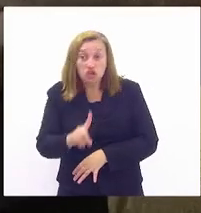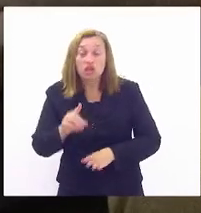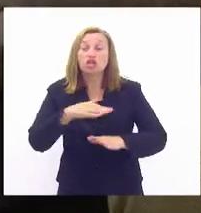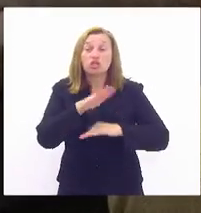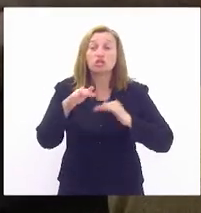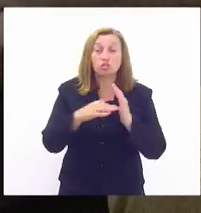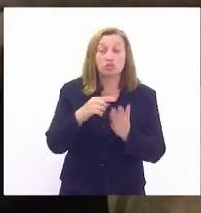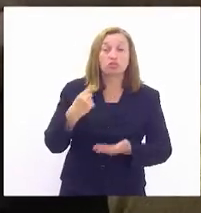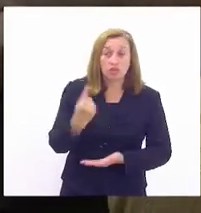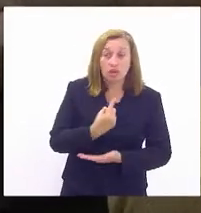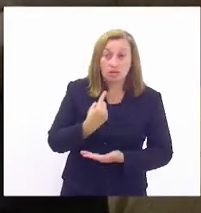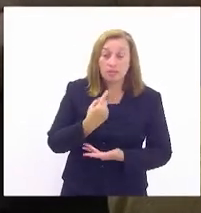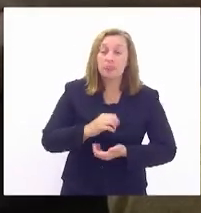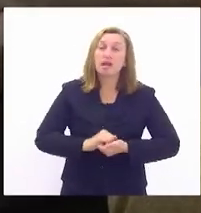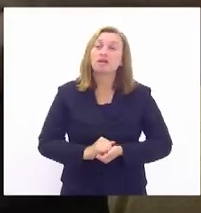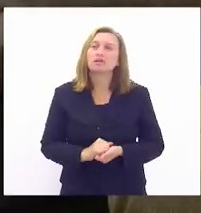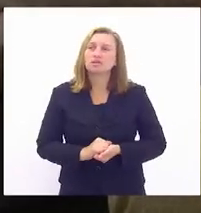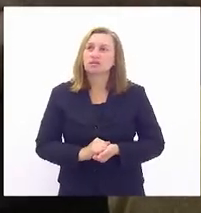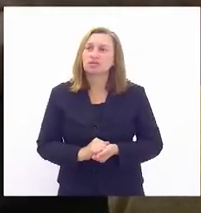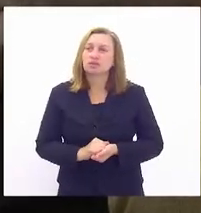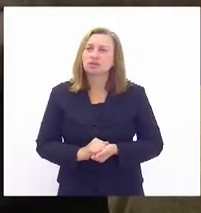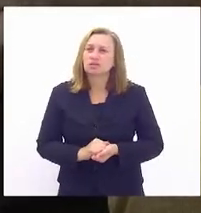nós.